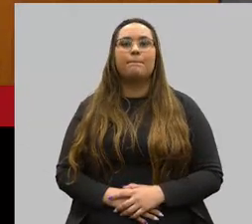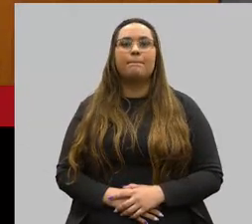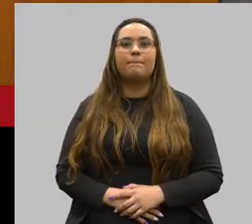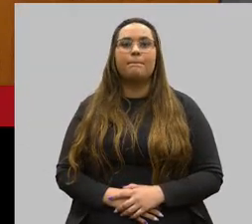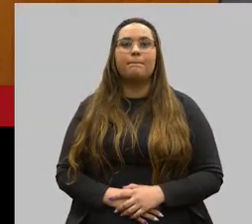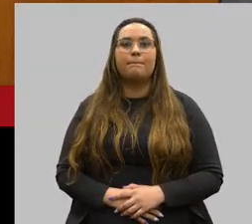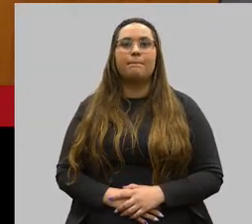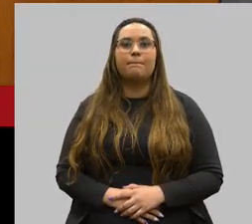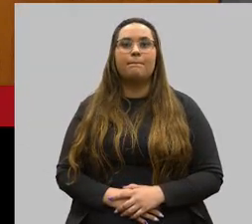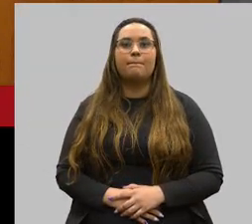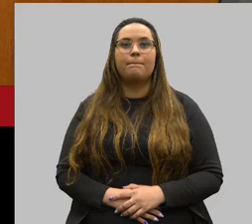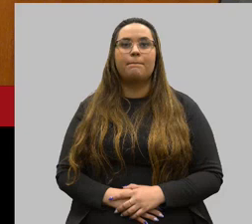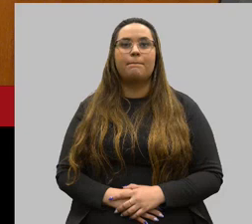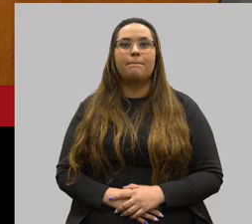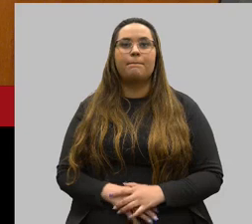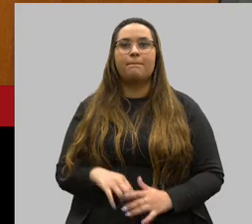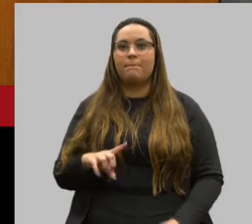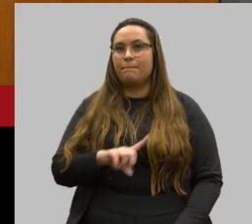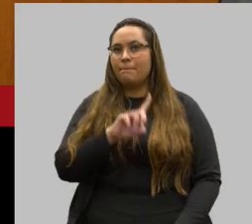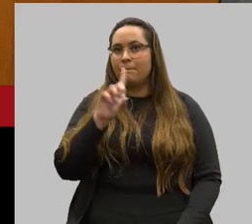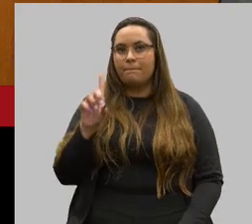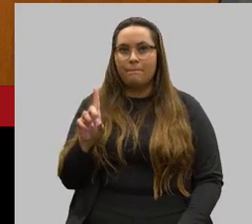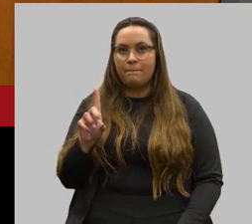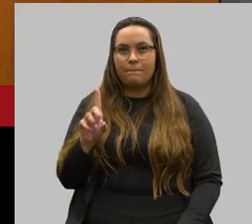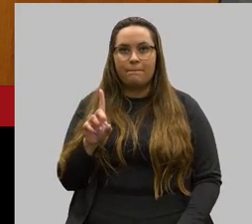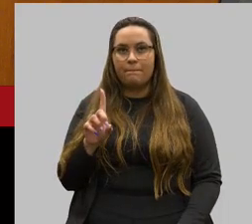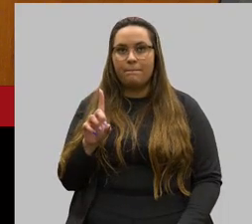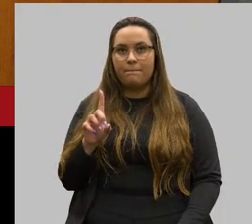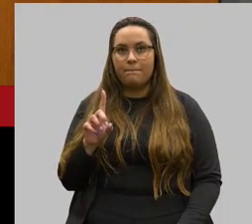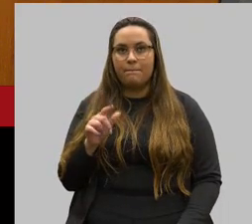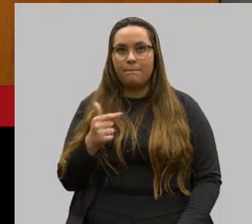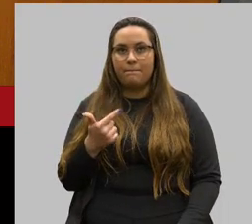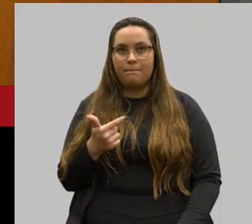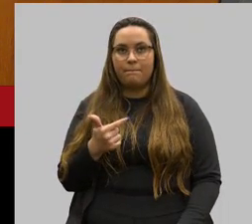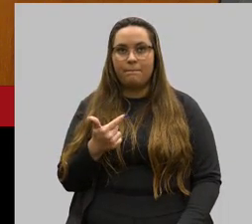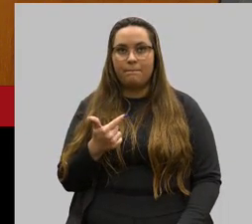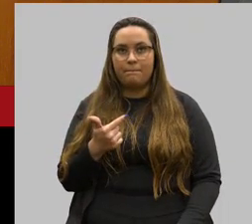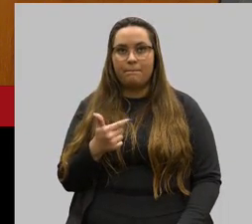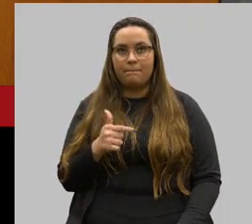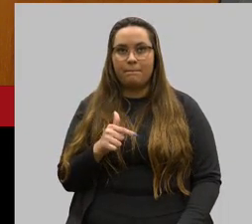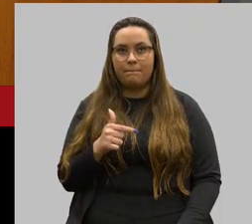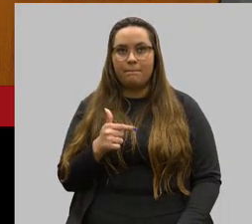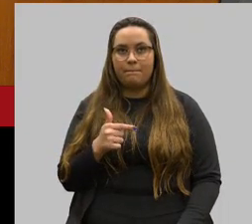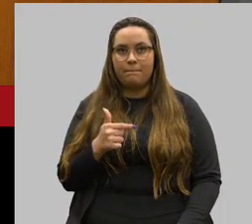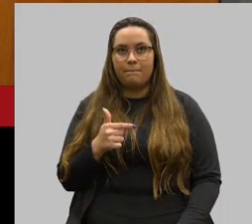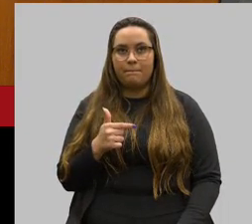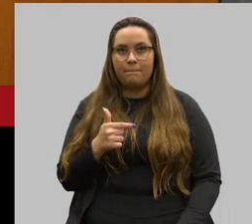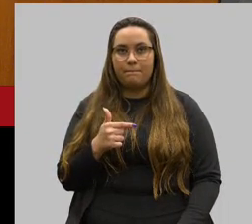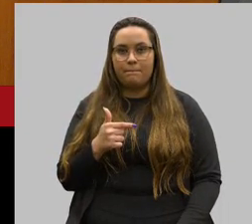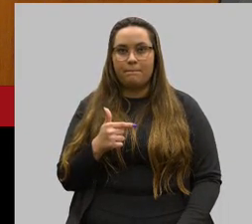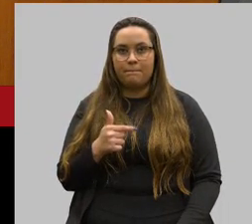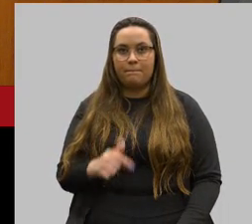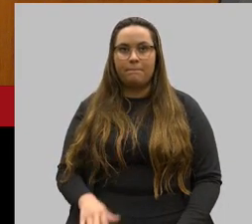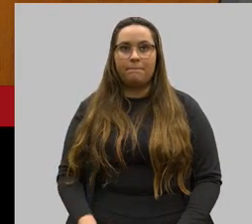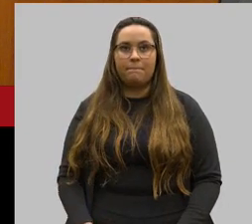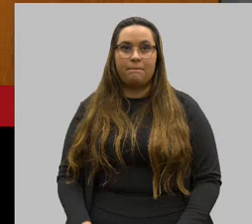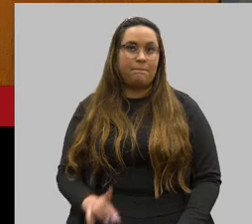então uma data a senhora o governo não diz pra senhora quando vai caminhar é a data não posso precisar